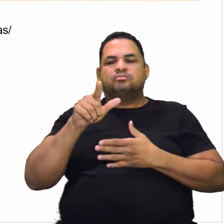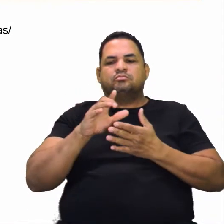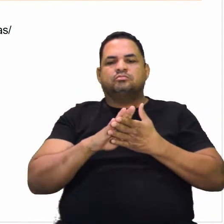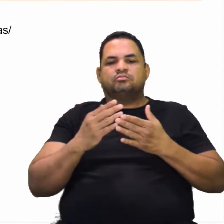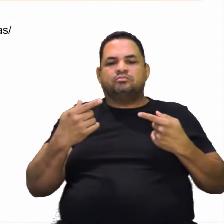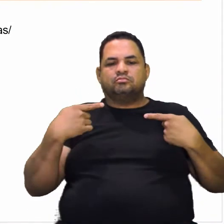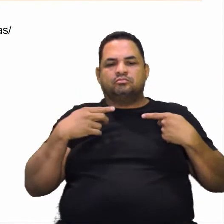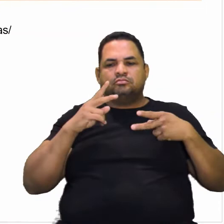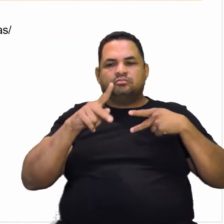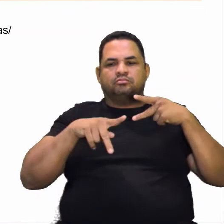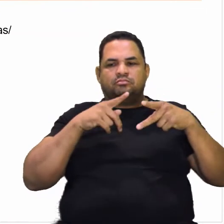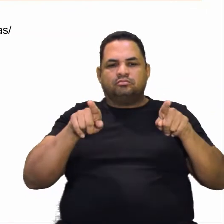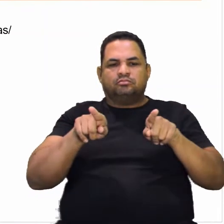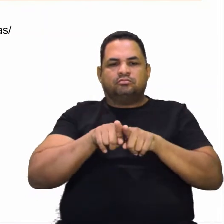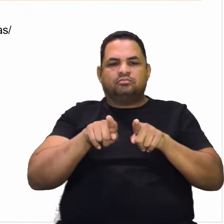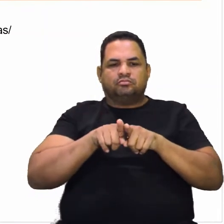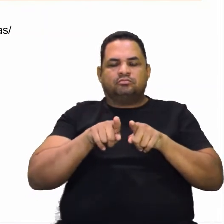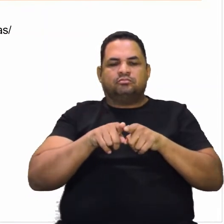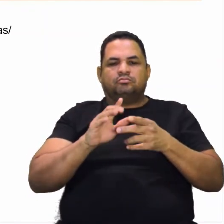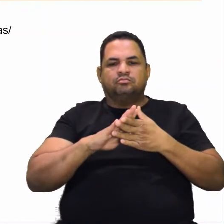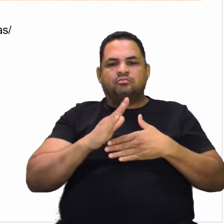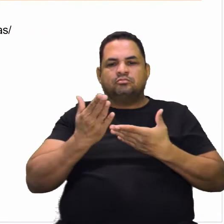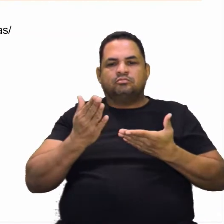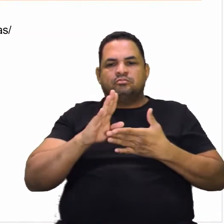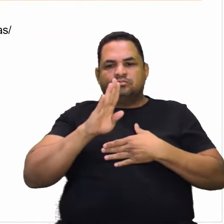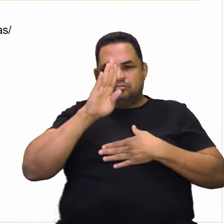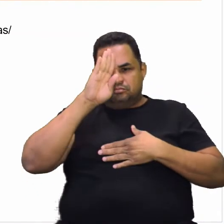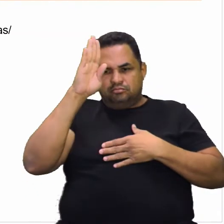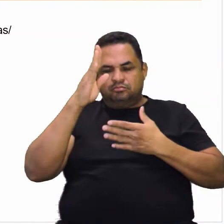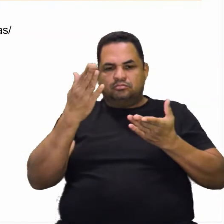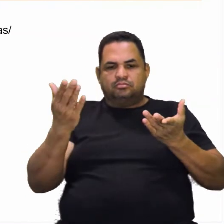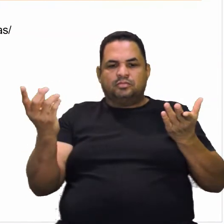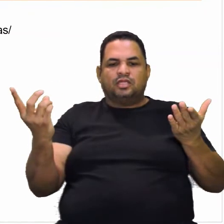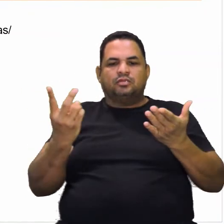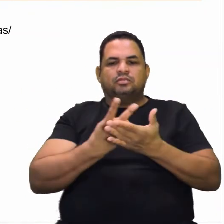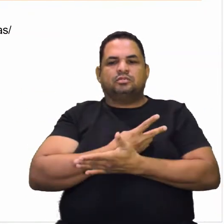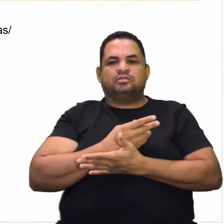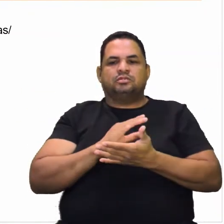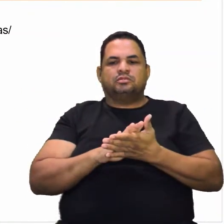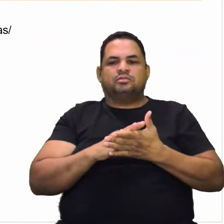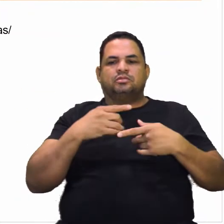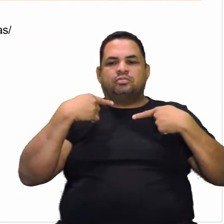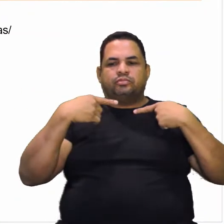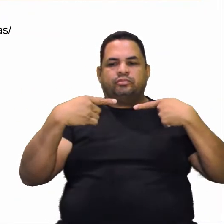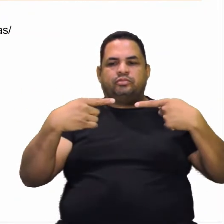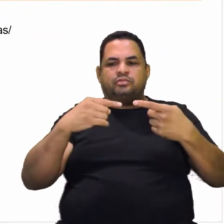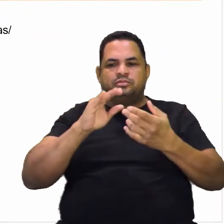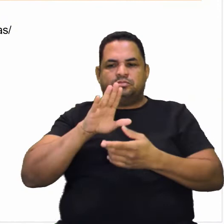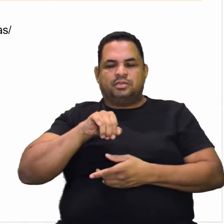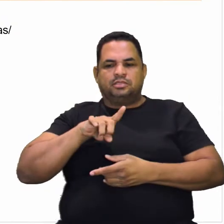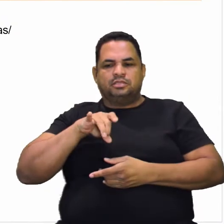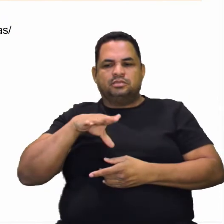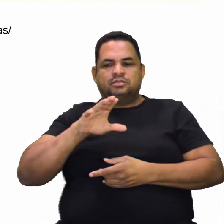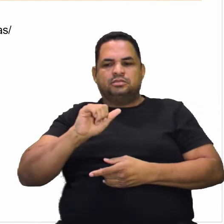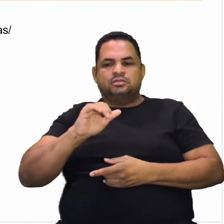outros povos e também entre si. Entre as principais guerras temos as guerras